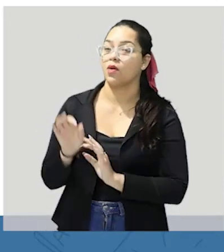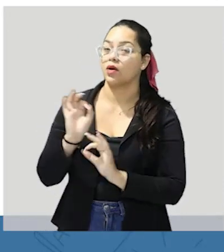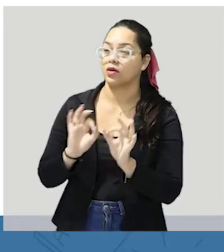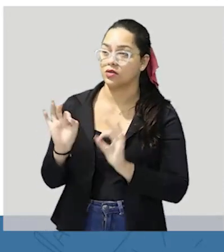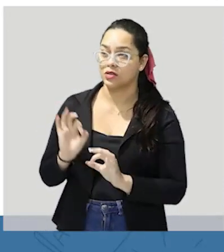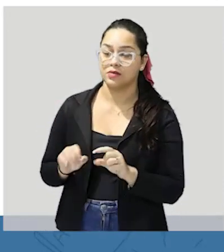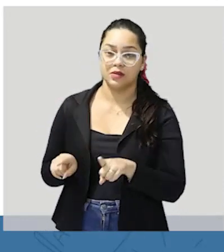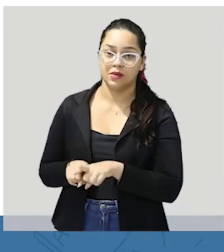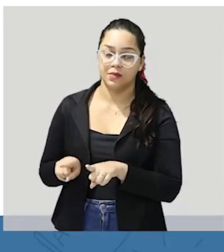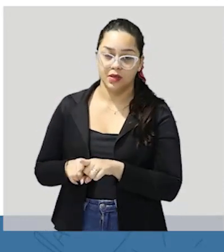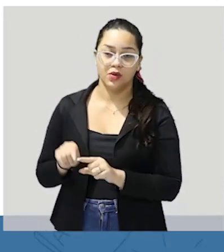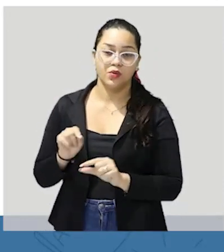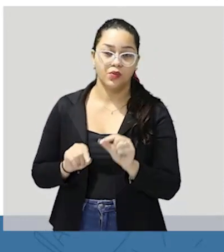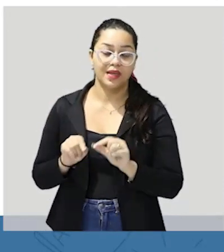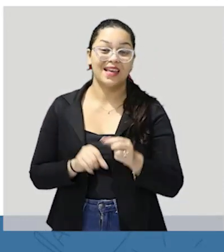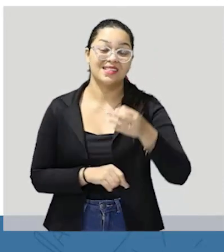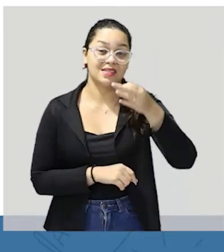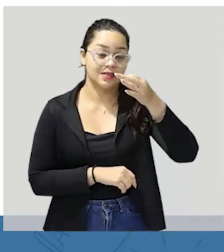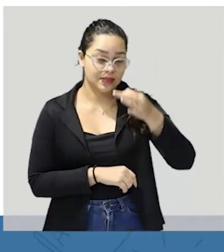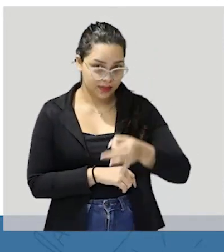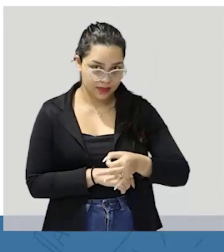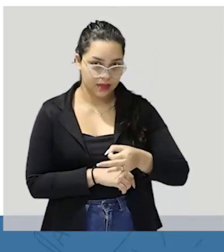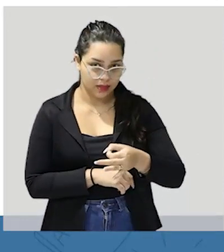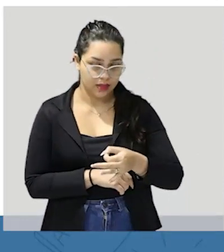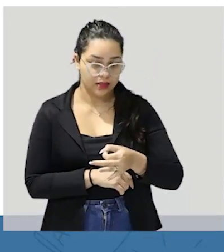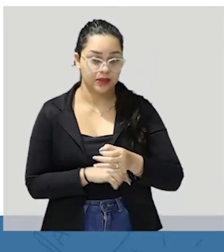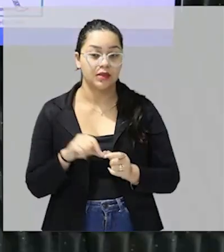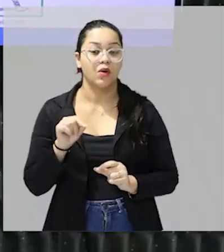do atleta de maneira adequada,